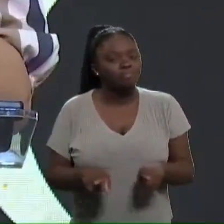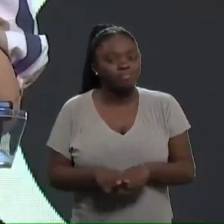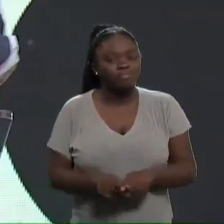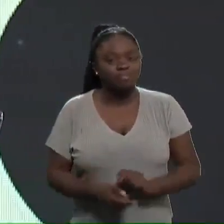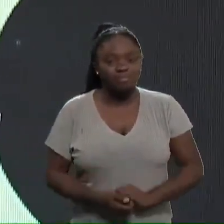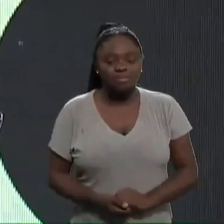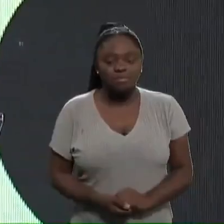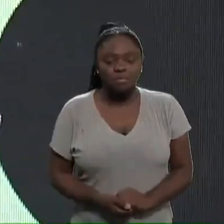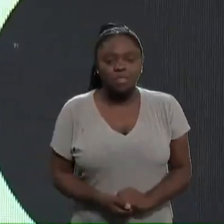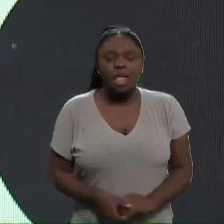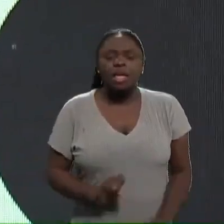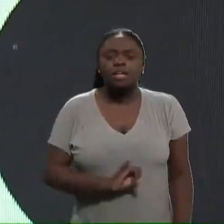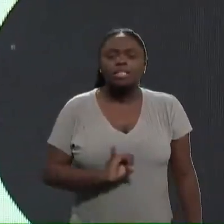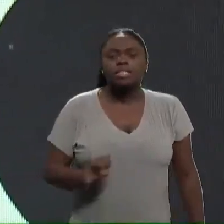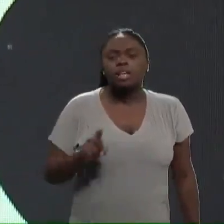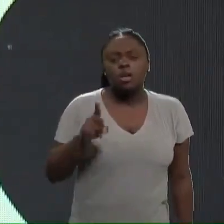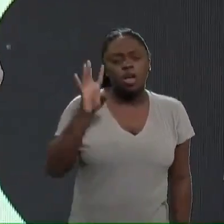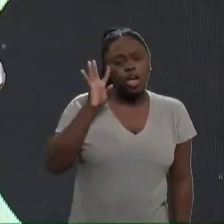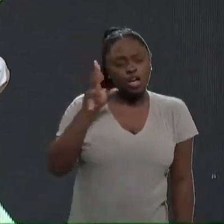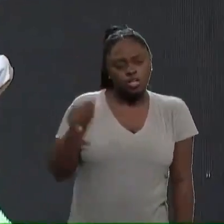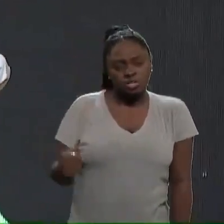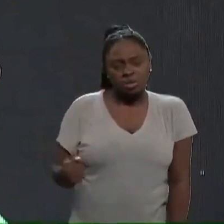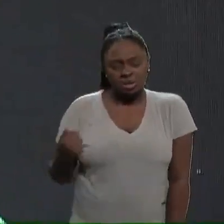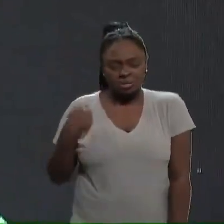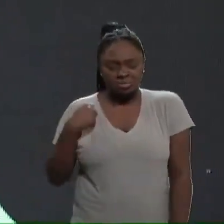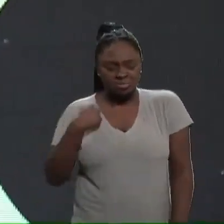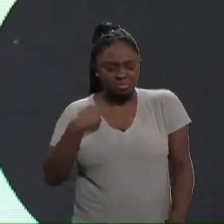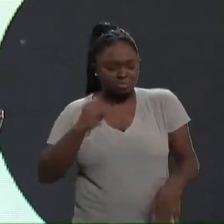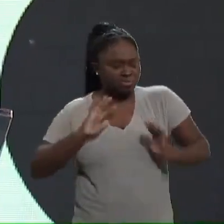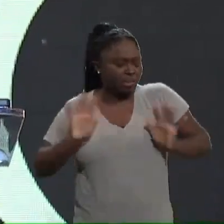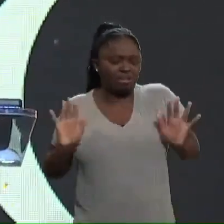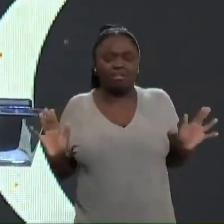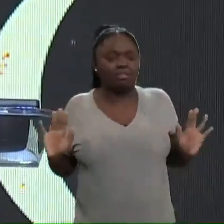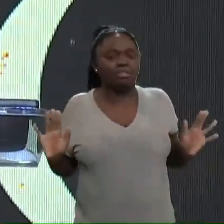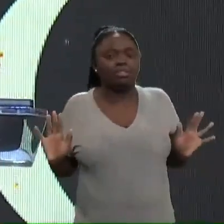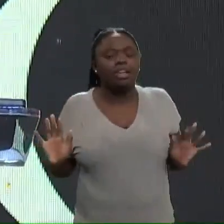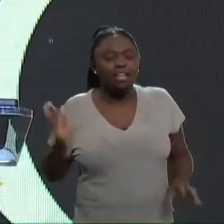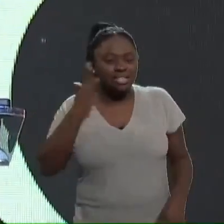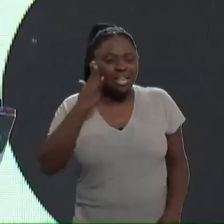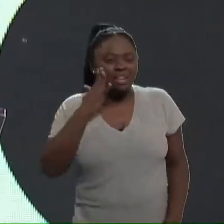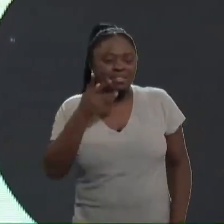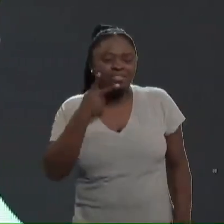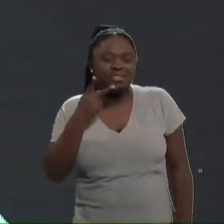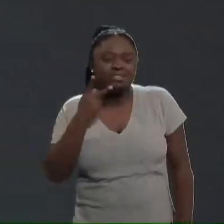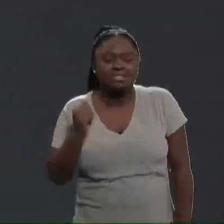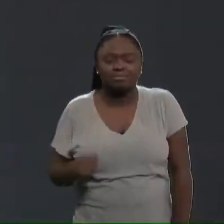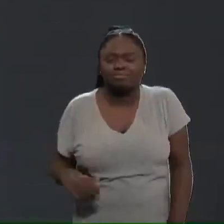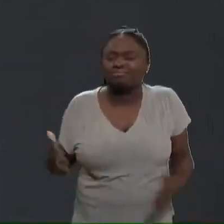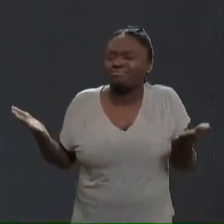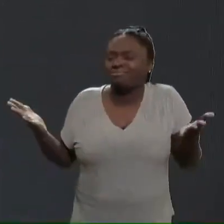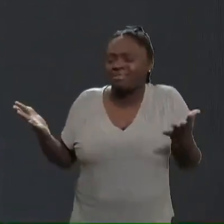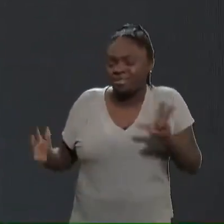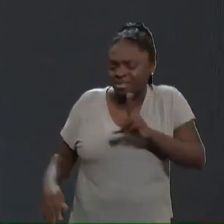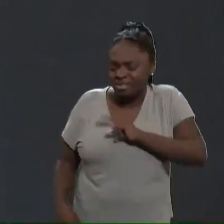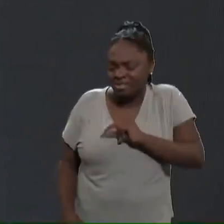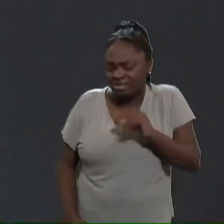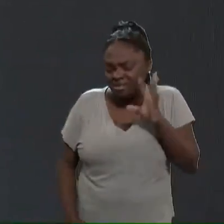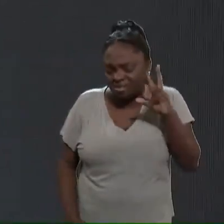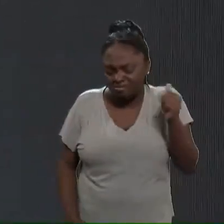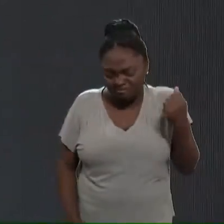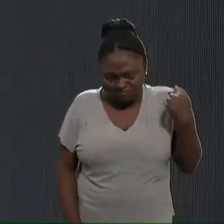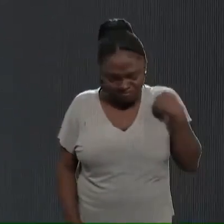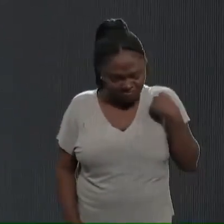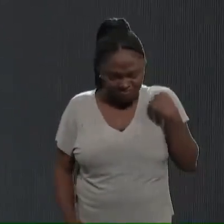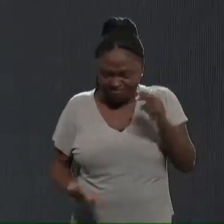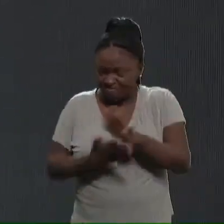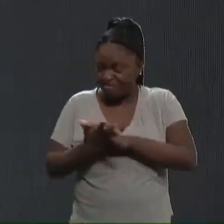Irmão, deixa eu te falar algo. Se você se acha um nada a ver, sabe quando a gente se acha tipo assim: nossa, acho que